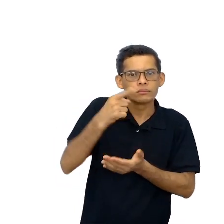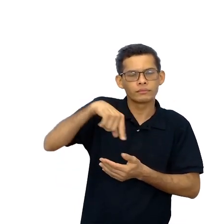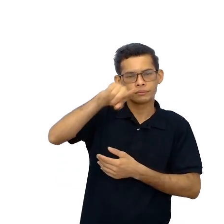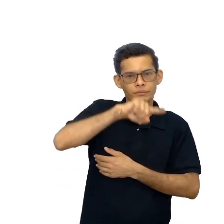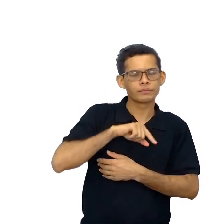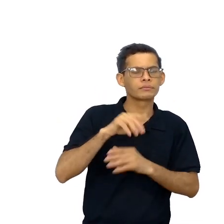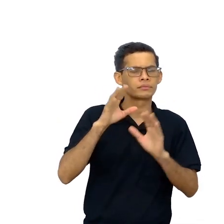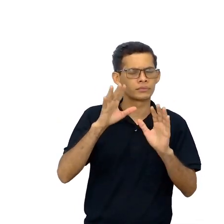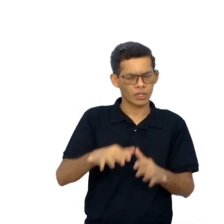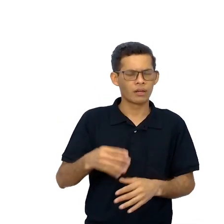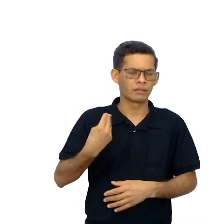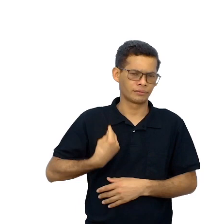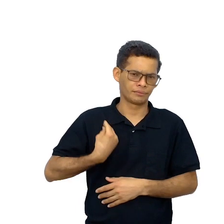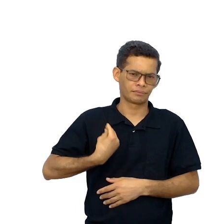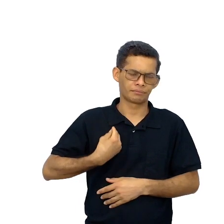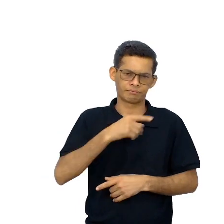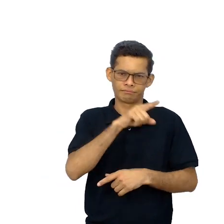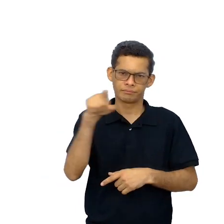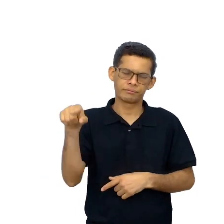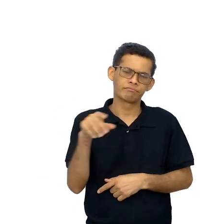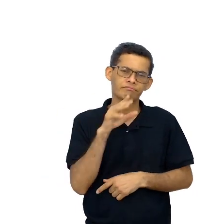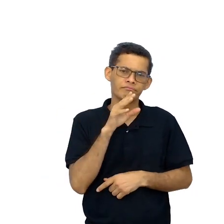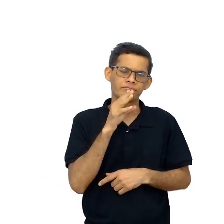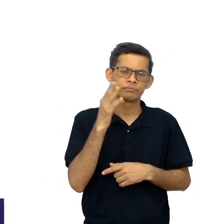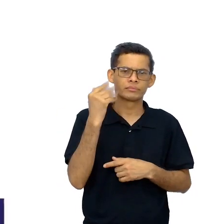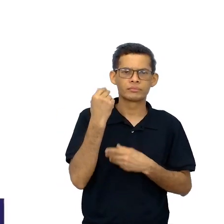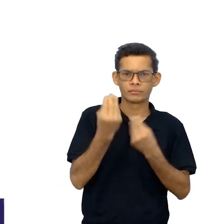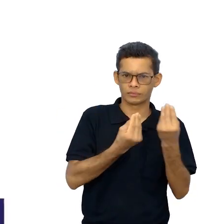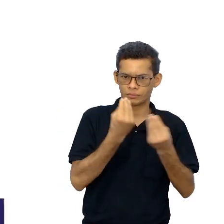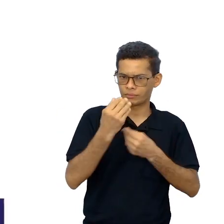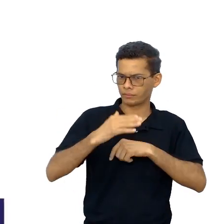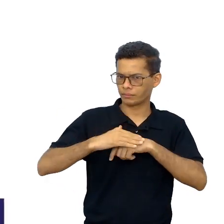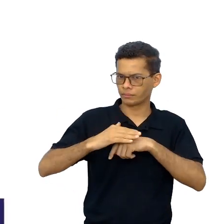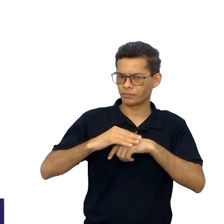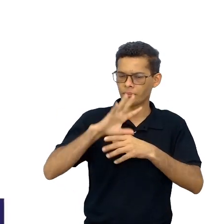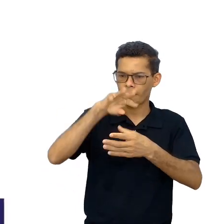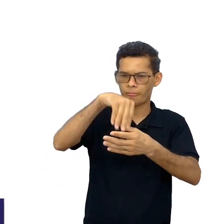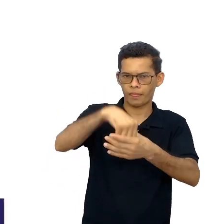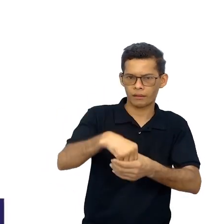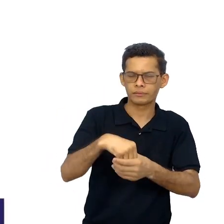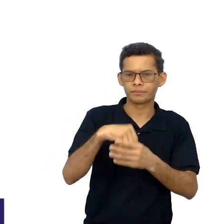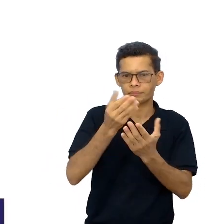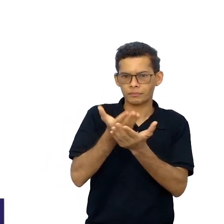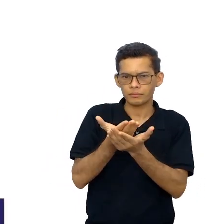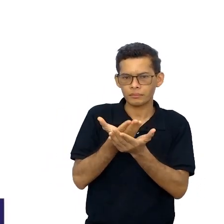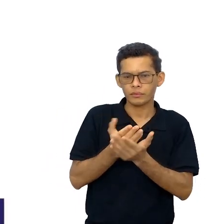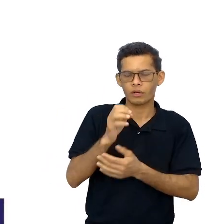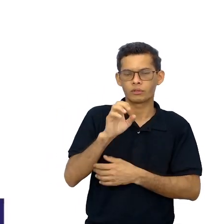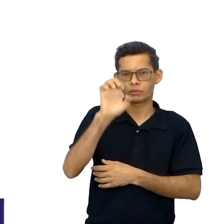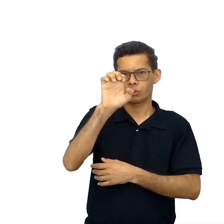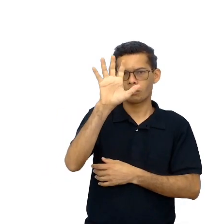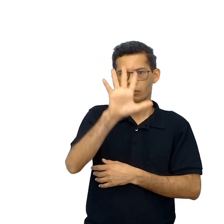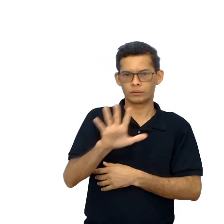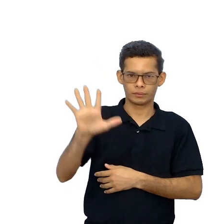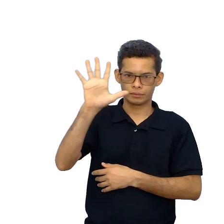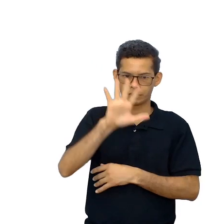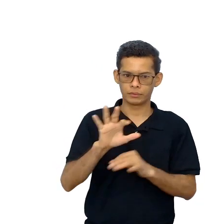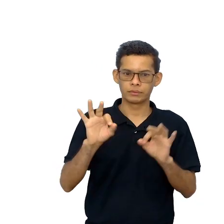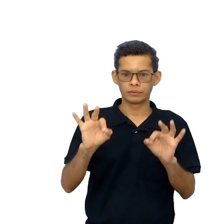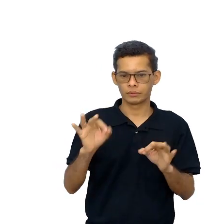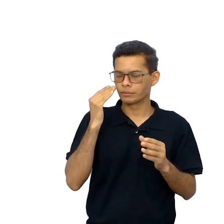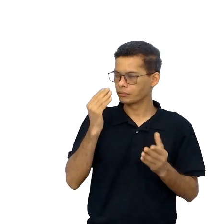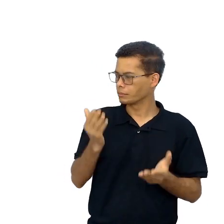a realidade de cada um de vocês, das escolas, do Estado. Nós vamos revisitar o